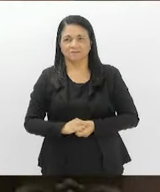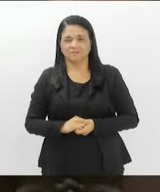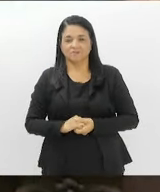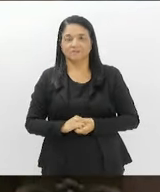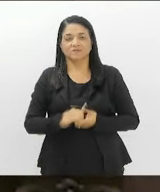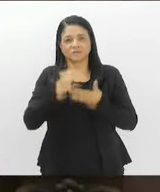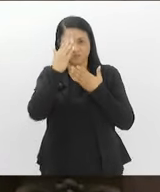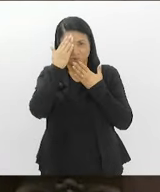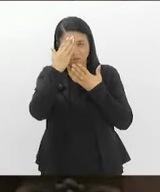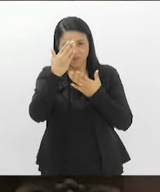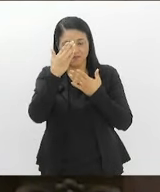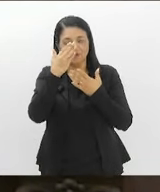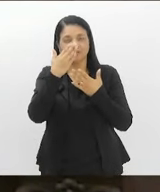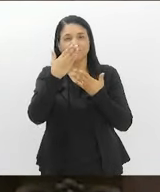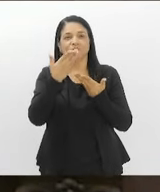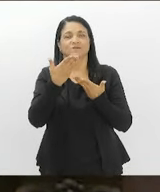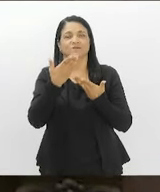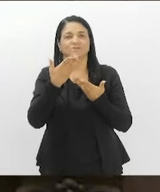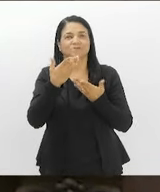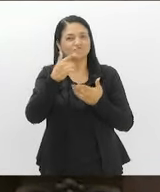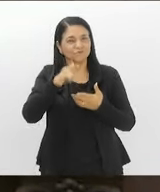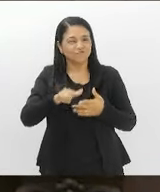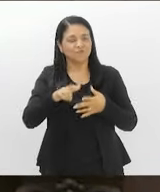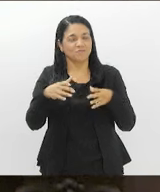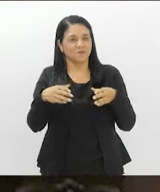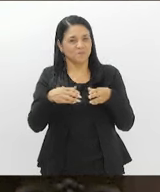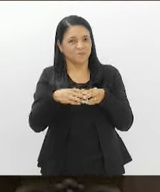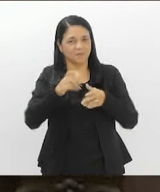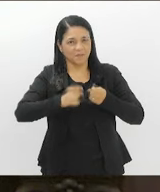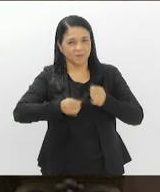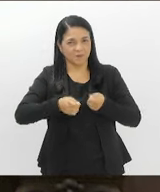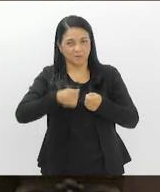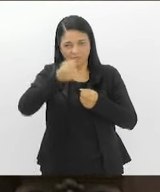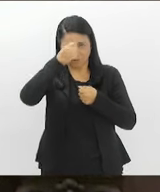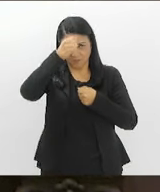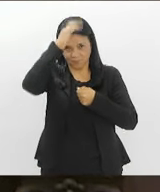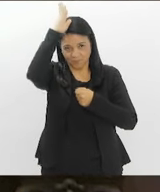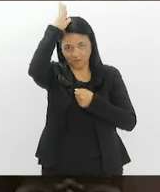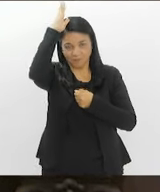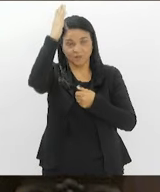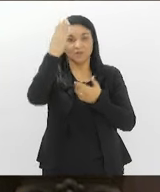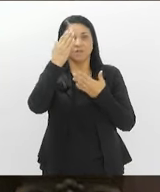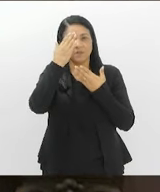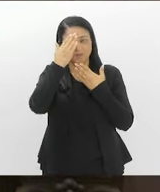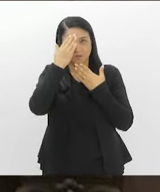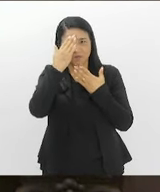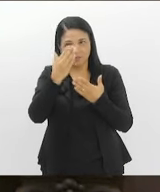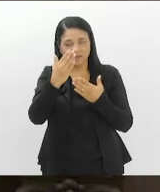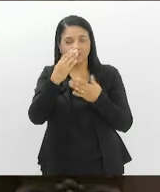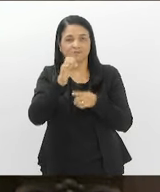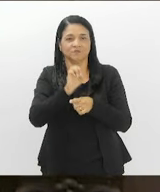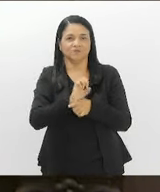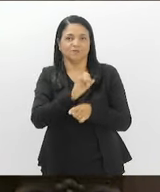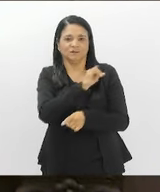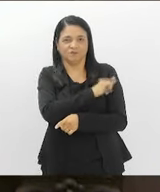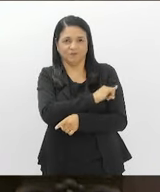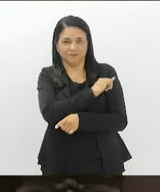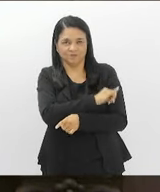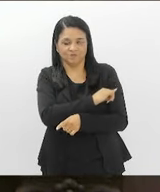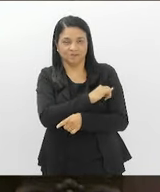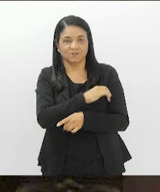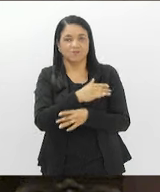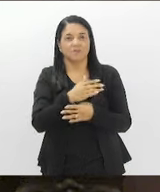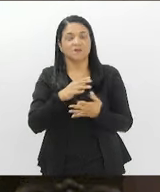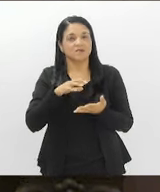Obrigado mais uma vez, essa banda maravilhosa do Corpo de Bombeiros. Obrigado, membro do Estado do Rio de Janeiro. Queria também